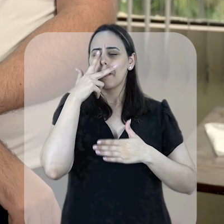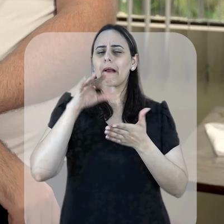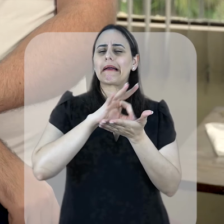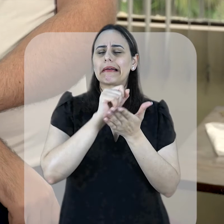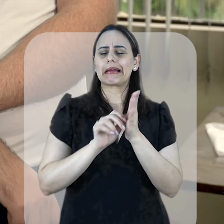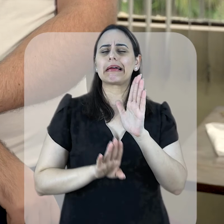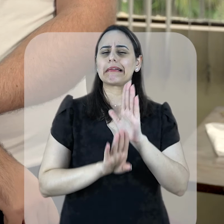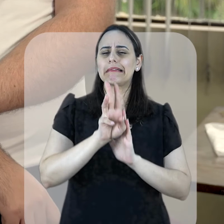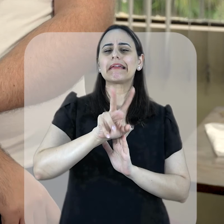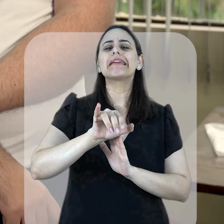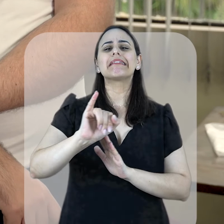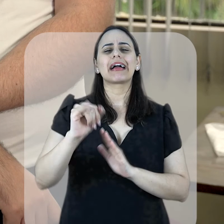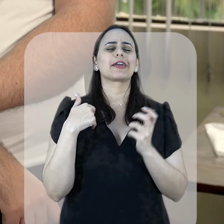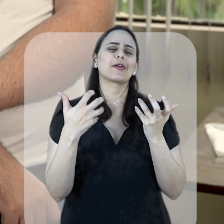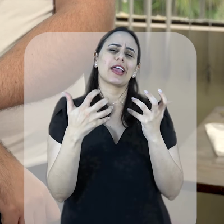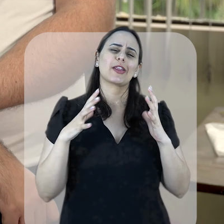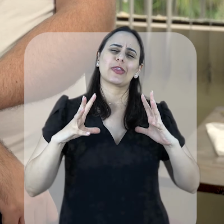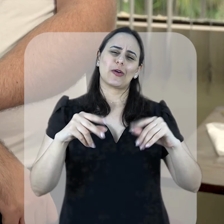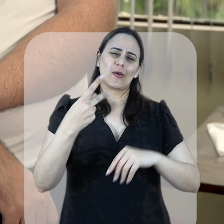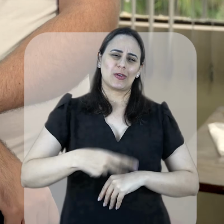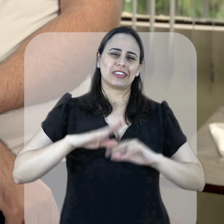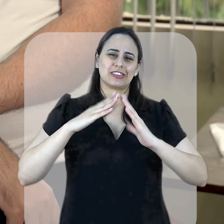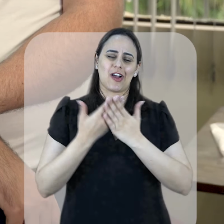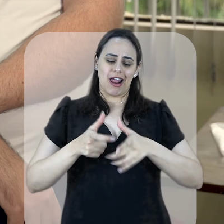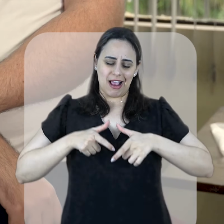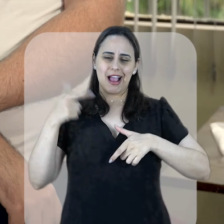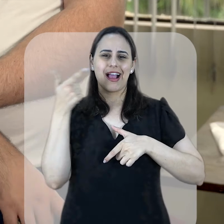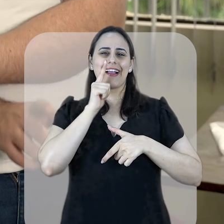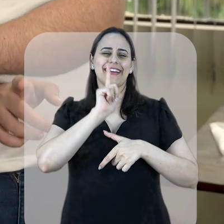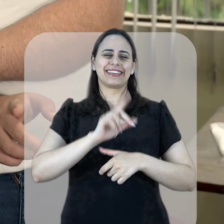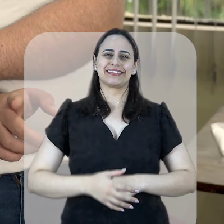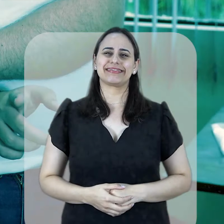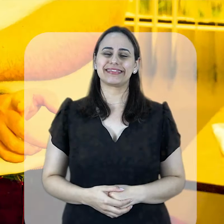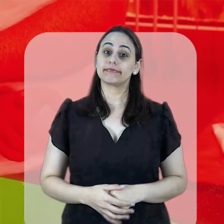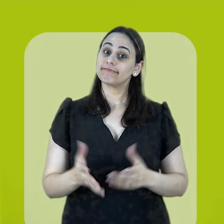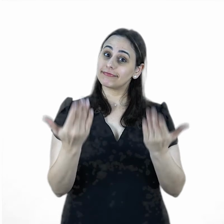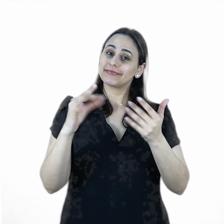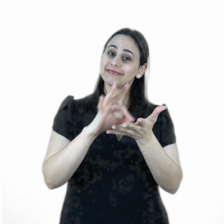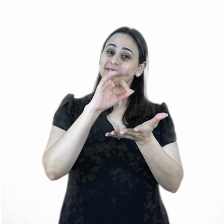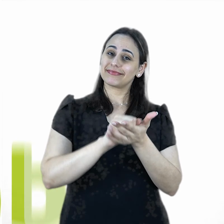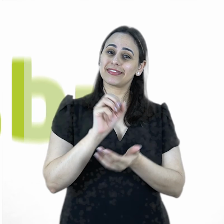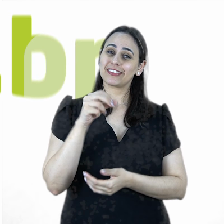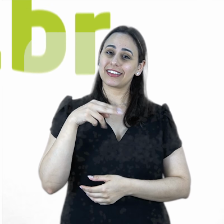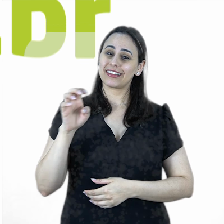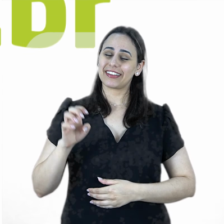aumentar bastante, quero todo mundo medalhista aqui na escola. Então, se inscreva na ONE!